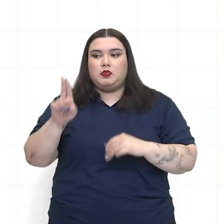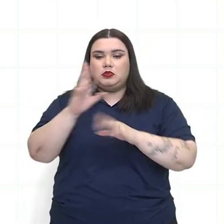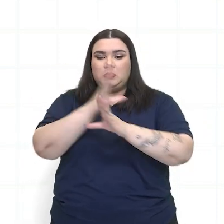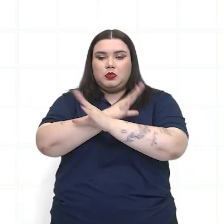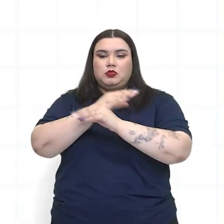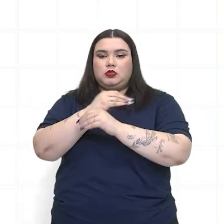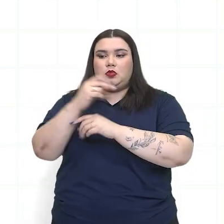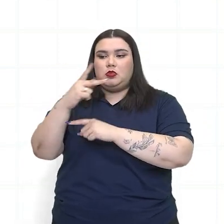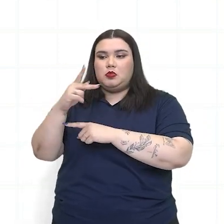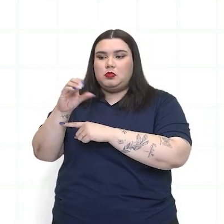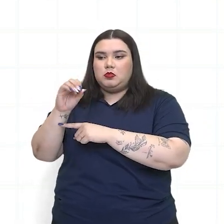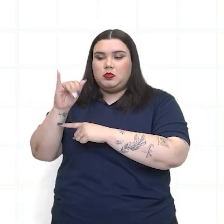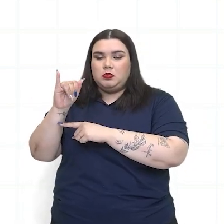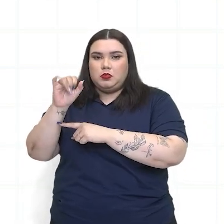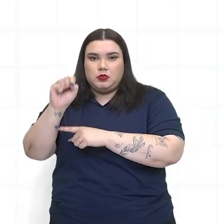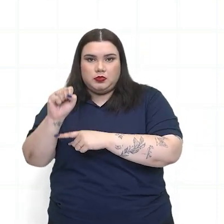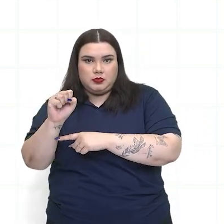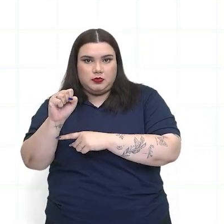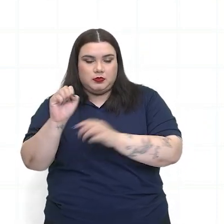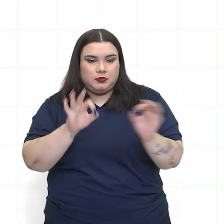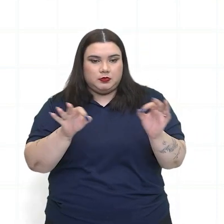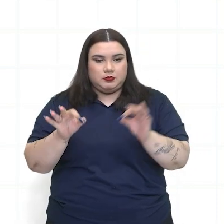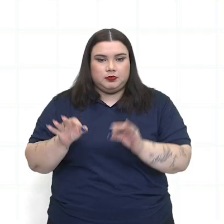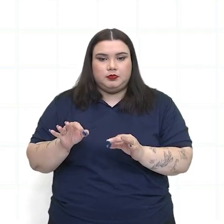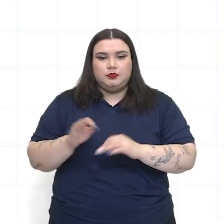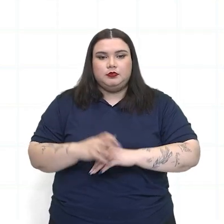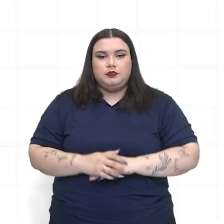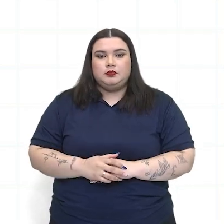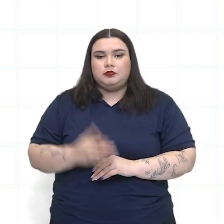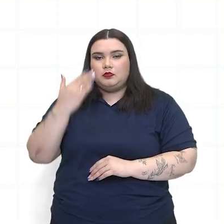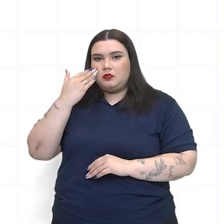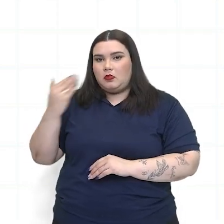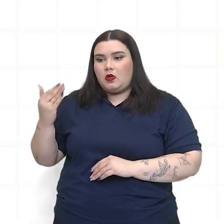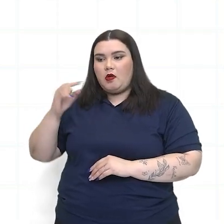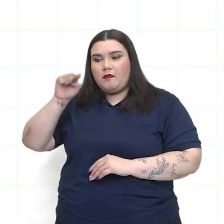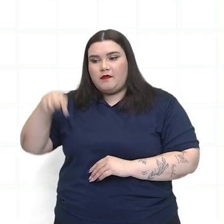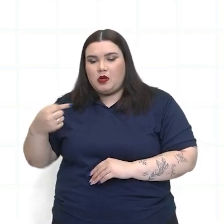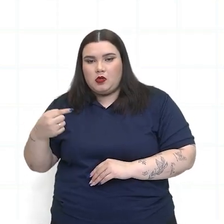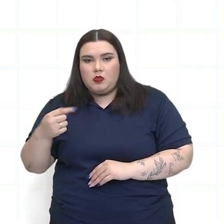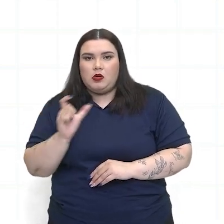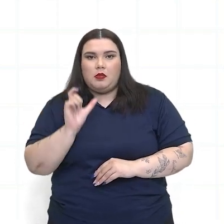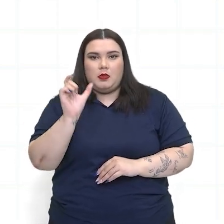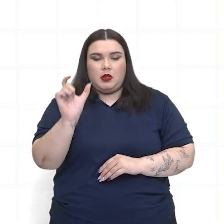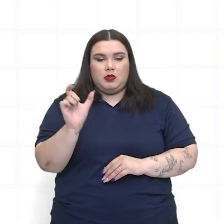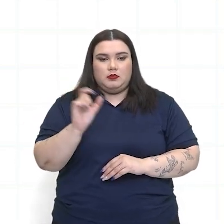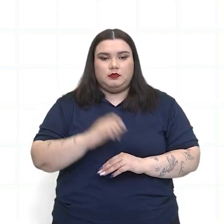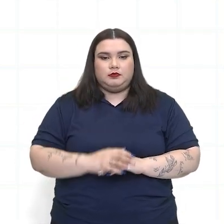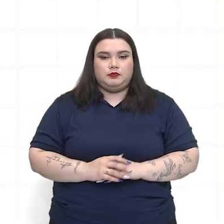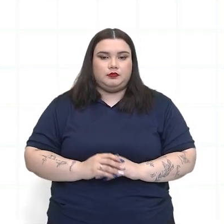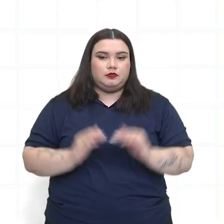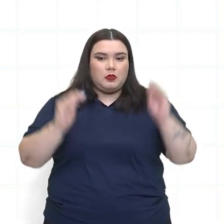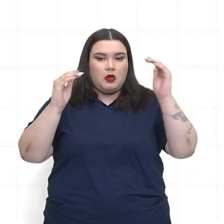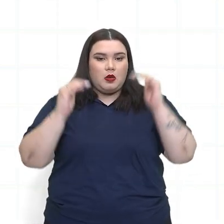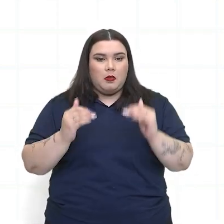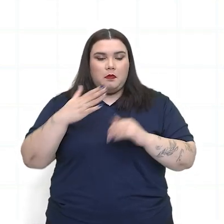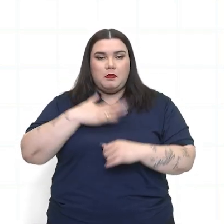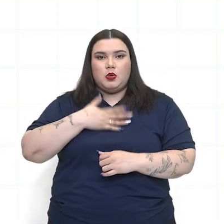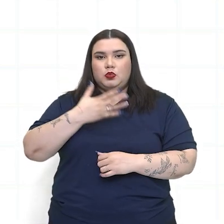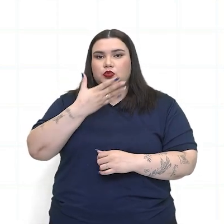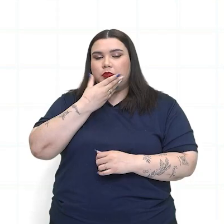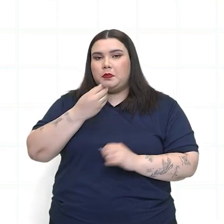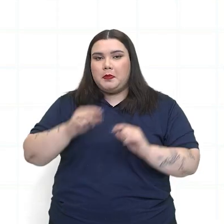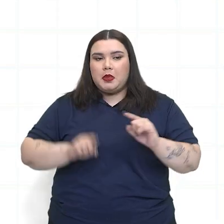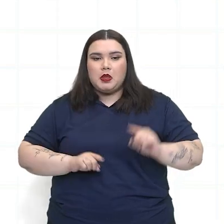coordenada explicativa, certo? Então, vírgula antes dessa conjunção. Meus primos chegaram